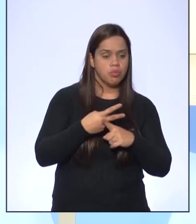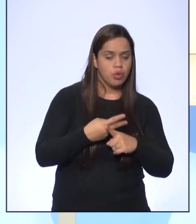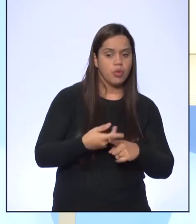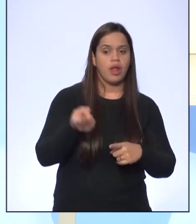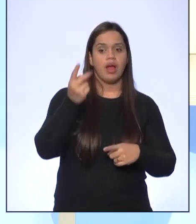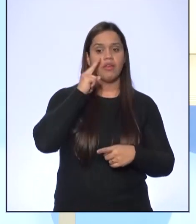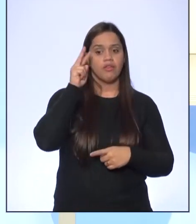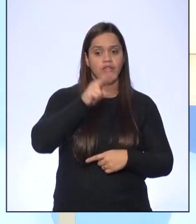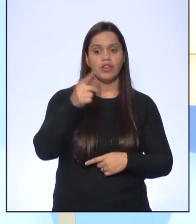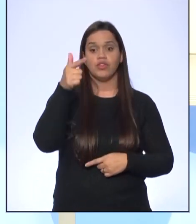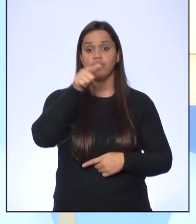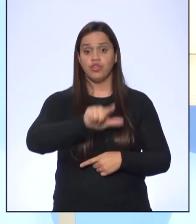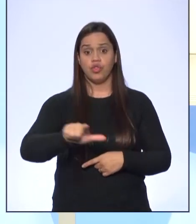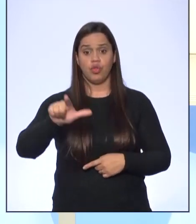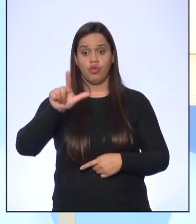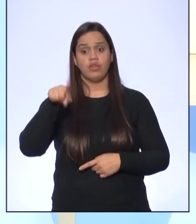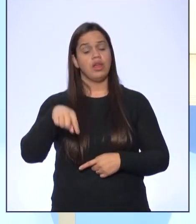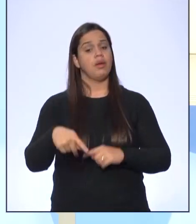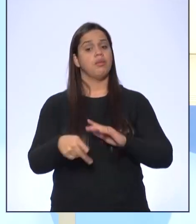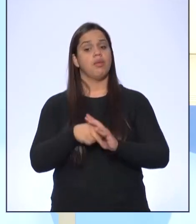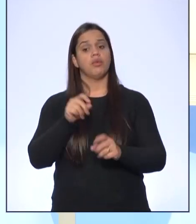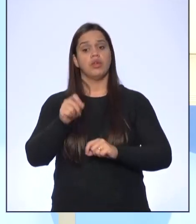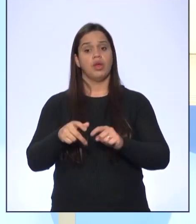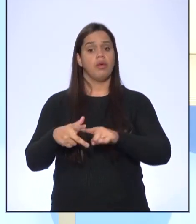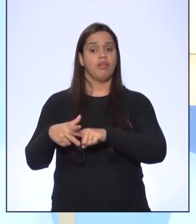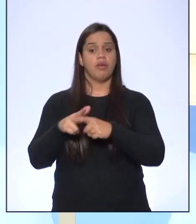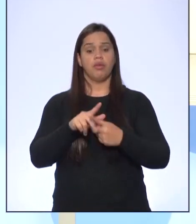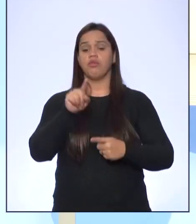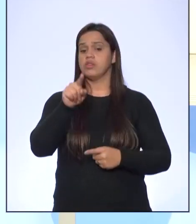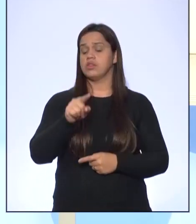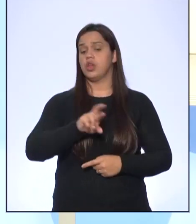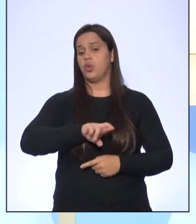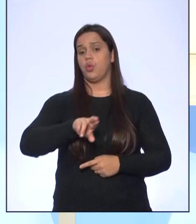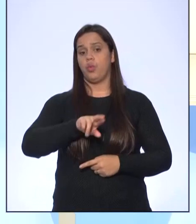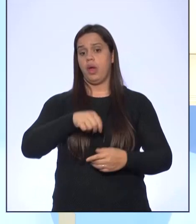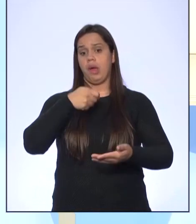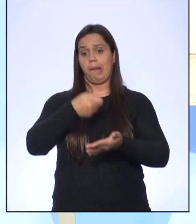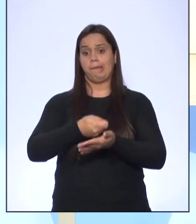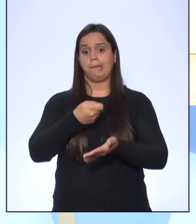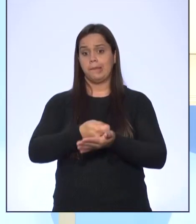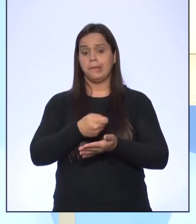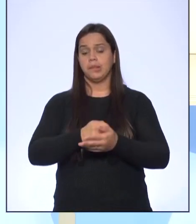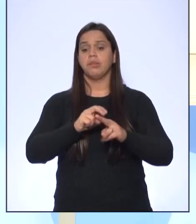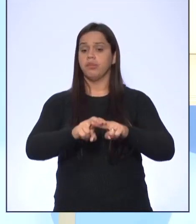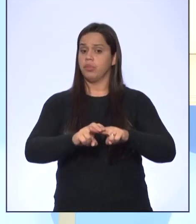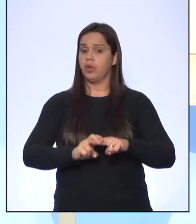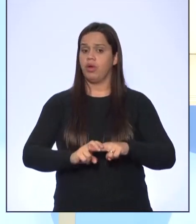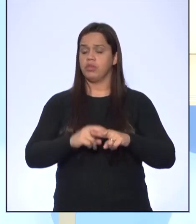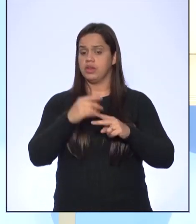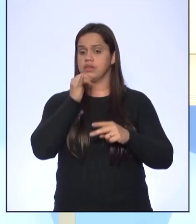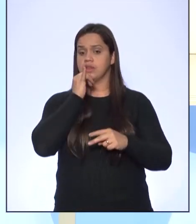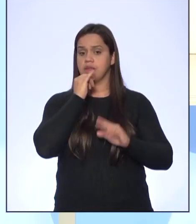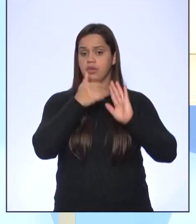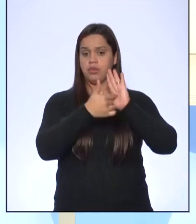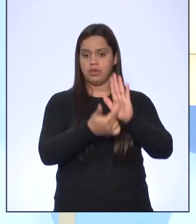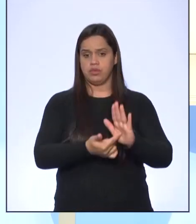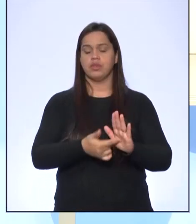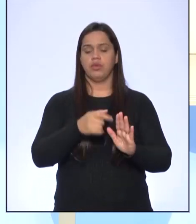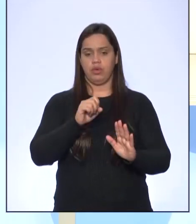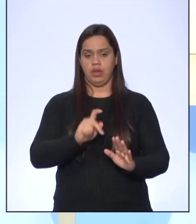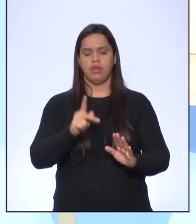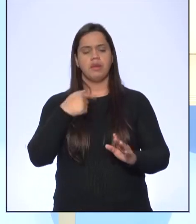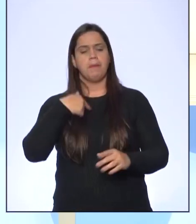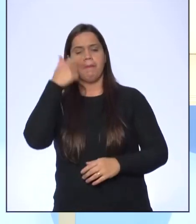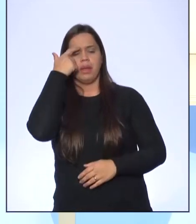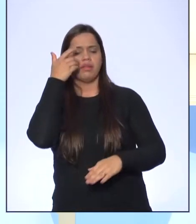aula, e é uma das ferramentas. Você não é obrigatório fazer por esse modelo. Então, é uma das ferramentas. Pensa, você